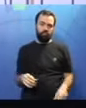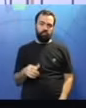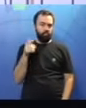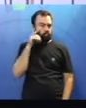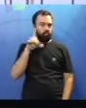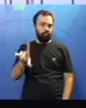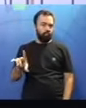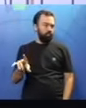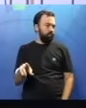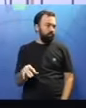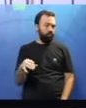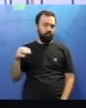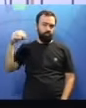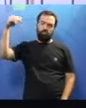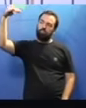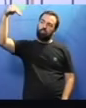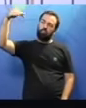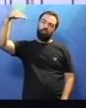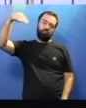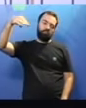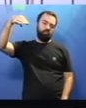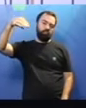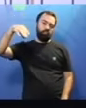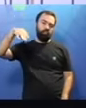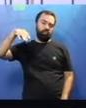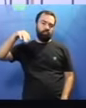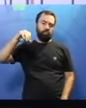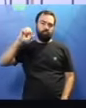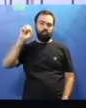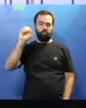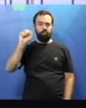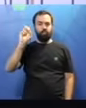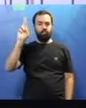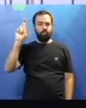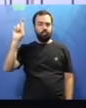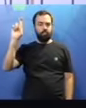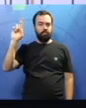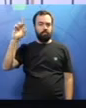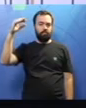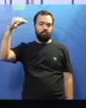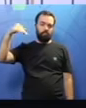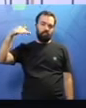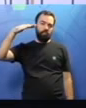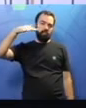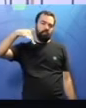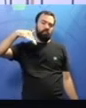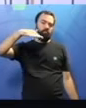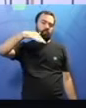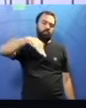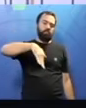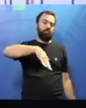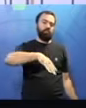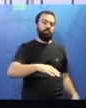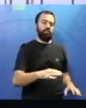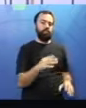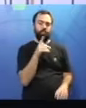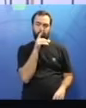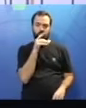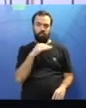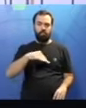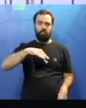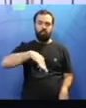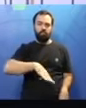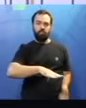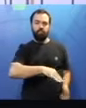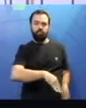ele ultrapassa a camada da atmosfera, ele começa a ser transmitido, ultrapassa a água, né?